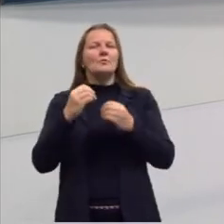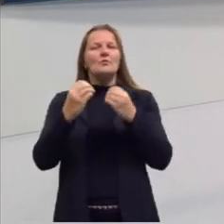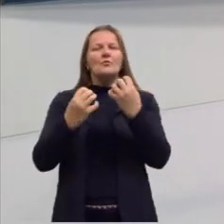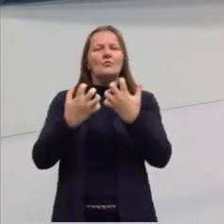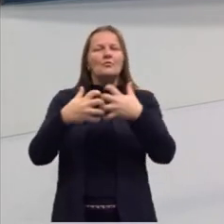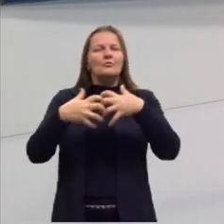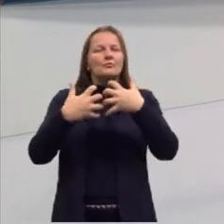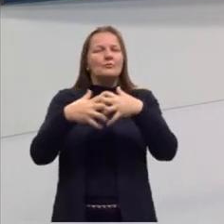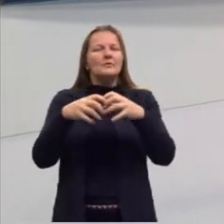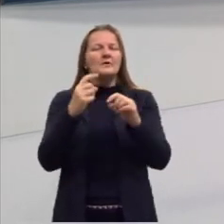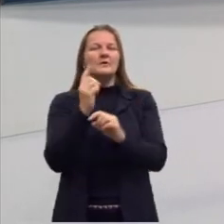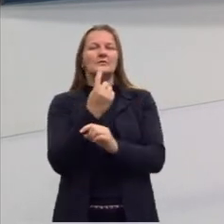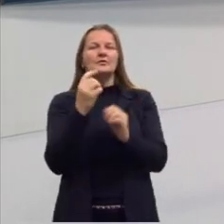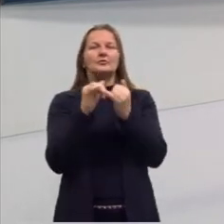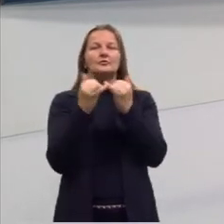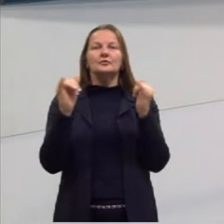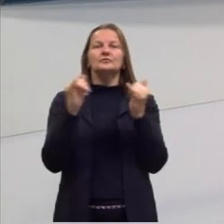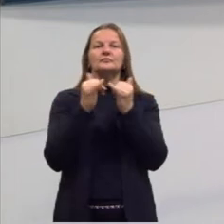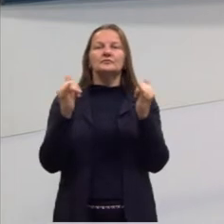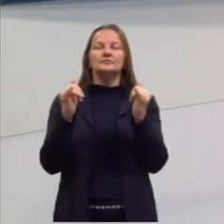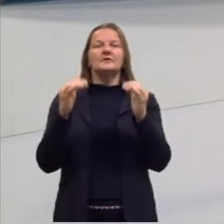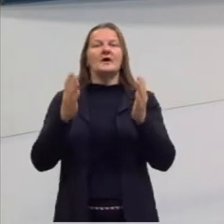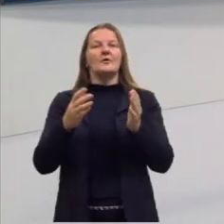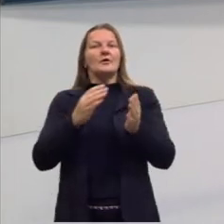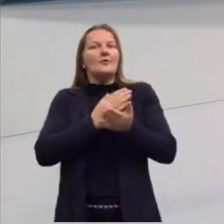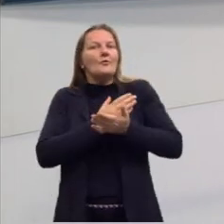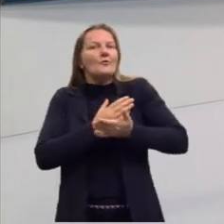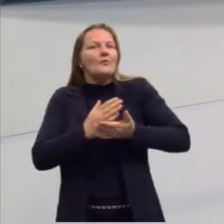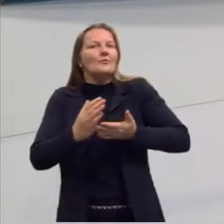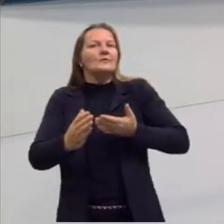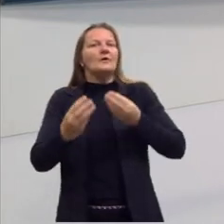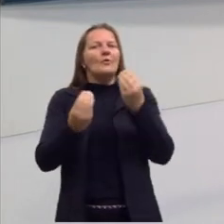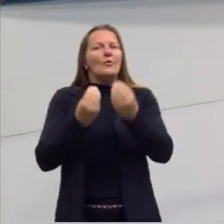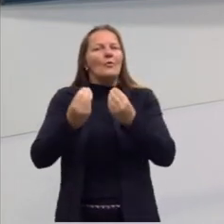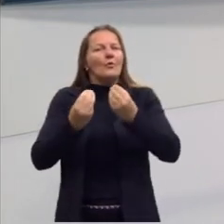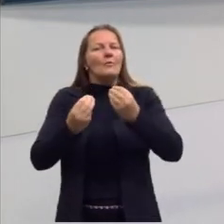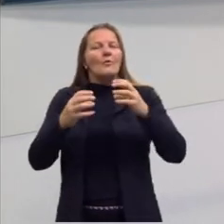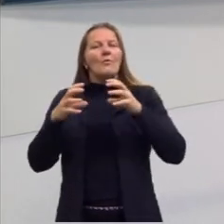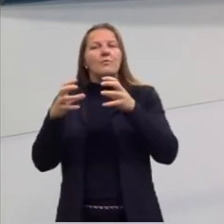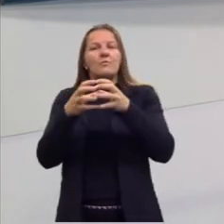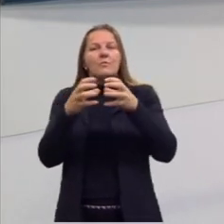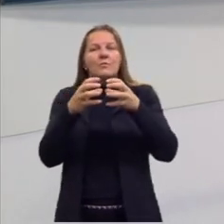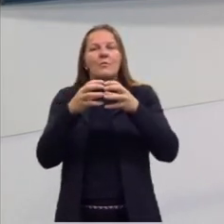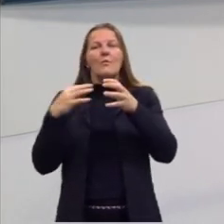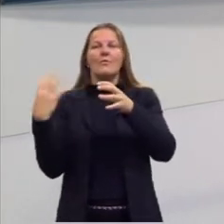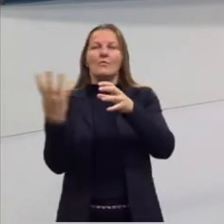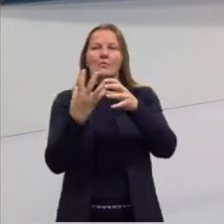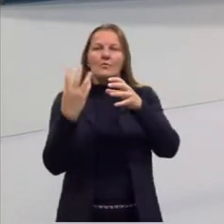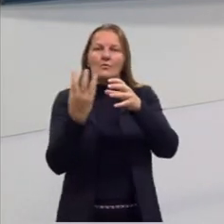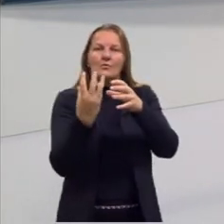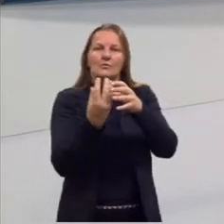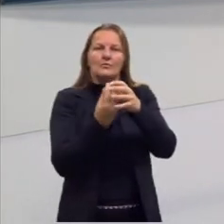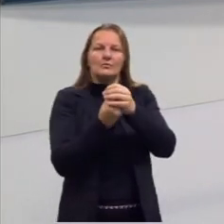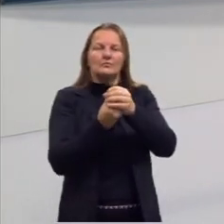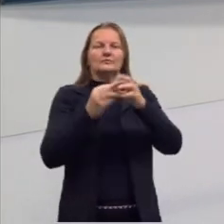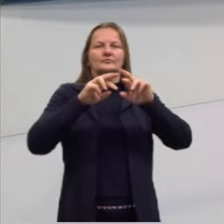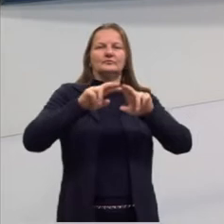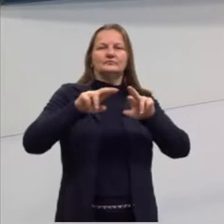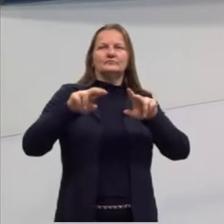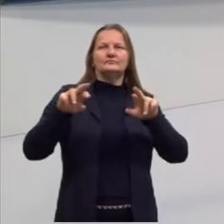isoladamente né a eletricidade e agora a gente vai começar a ver como que um conjunto né é de